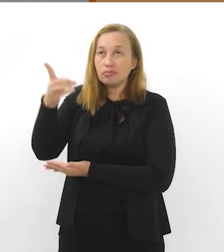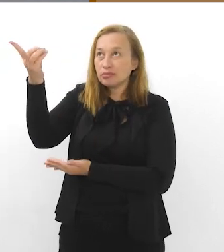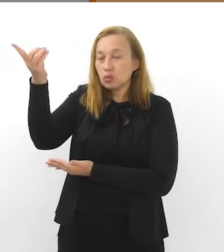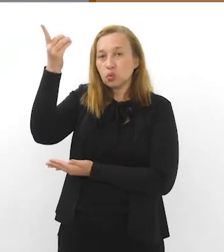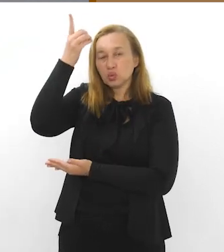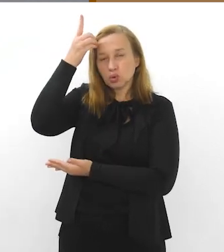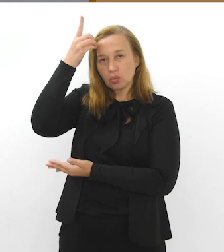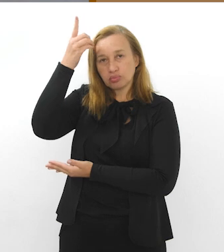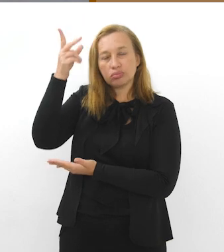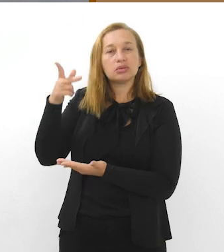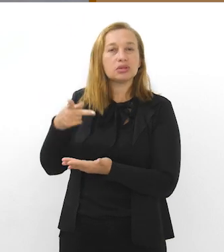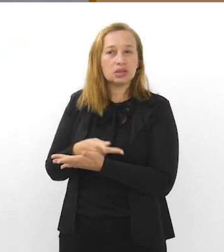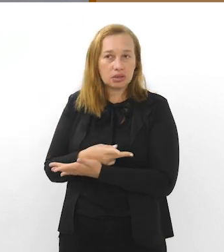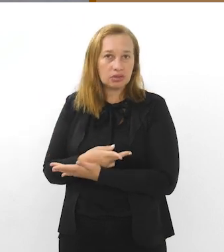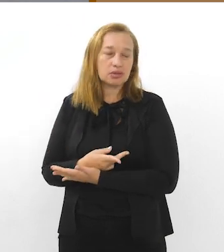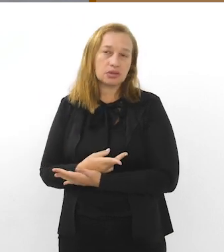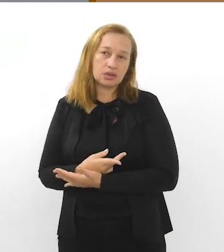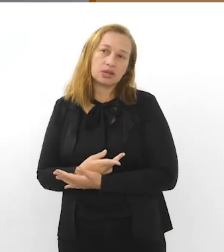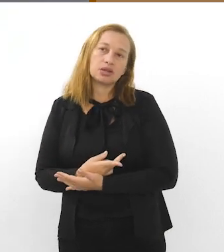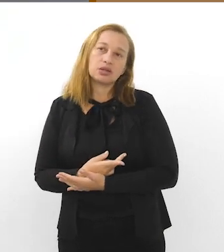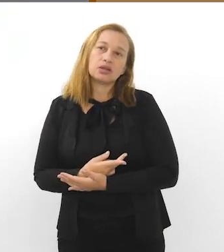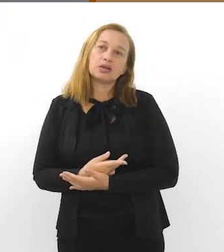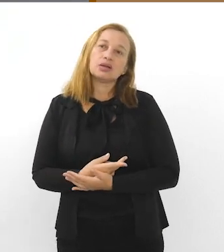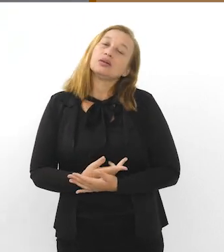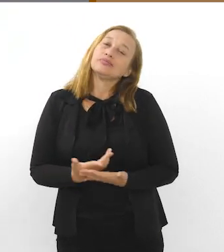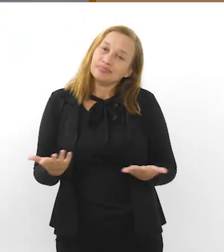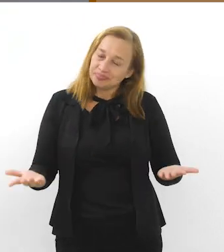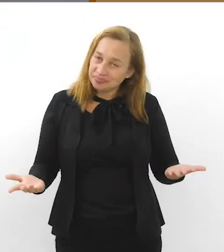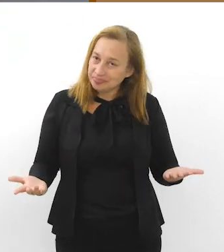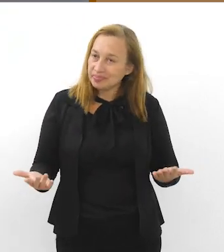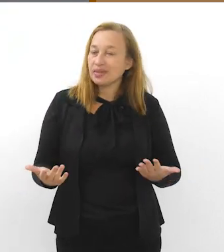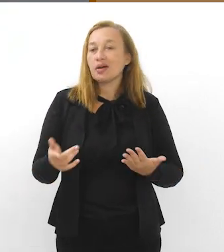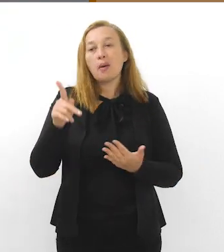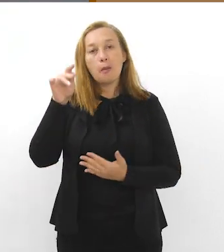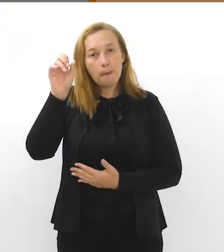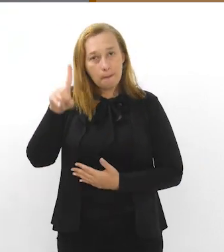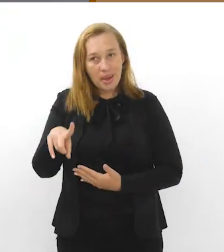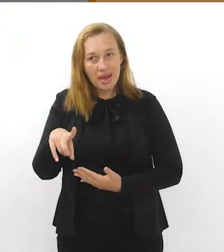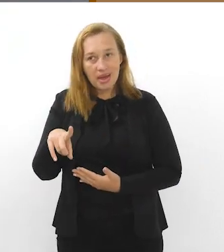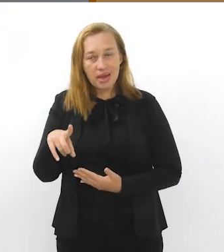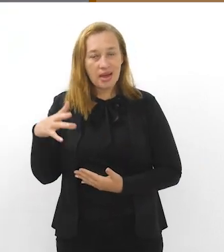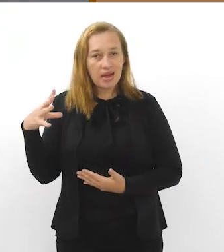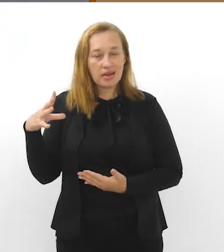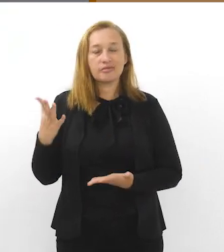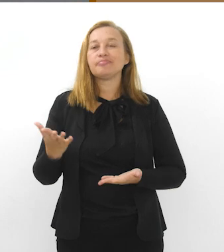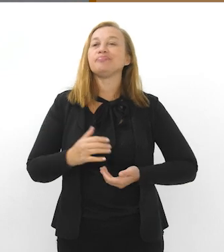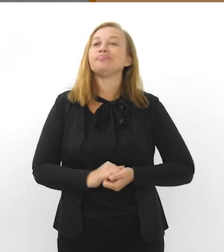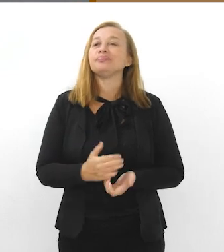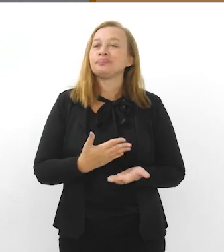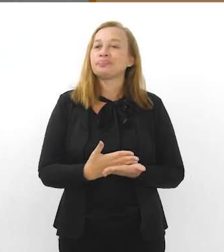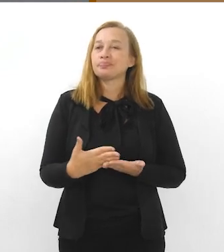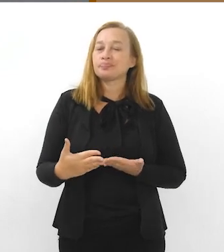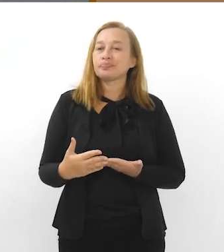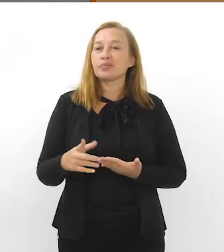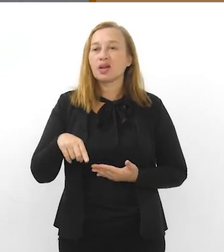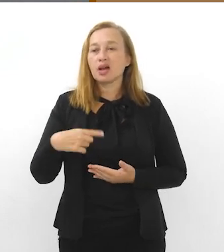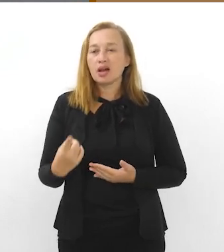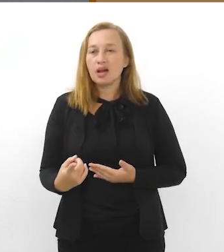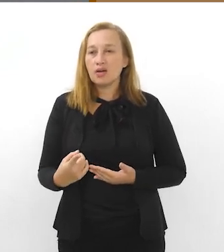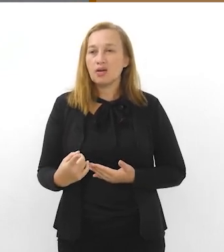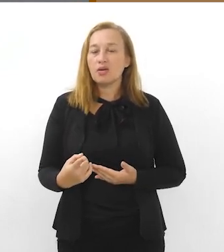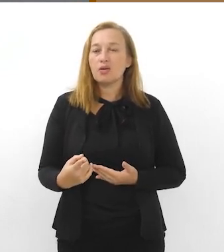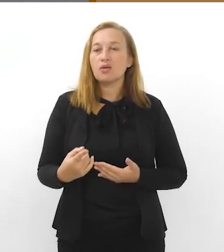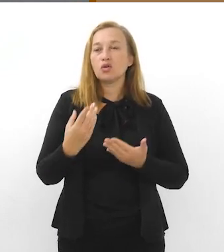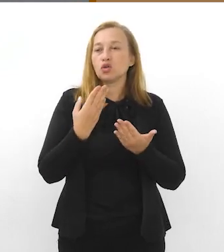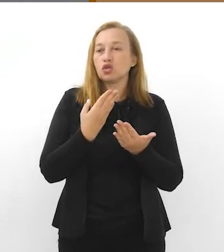dom explodiu, né? Meu dom explodiu, tinha que sair de alguma forma, saiu pelos pés a princípio. Eu fui